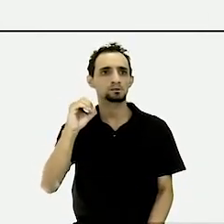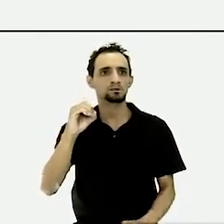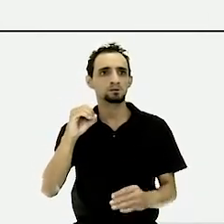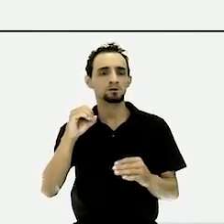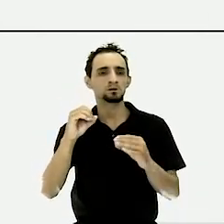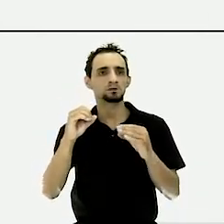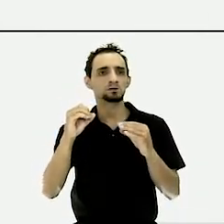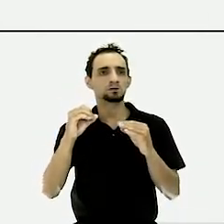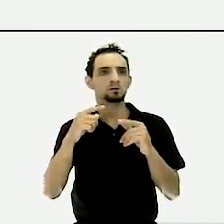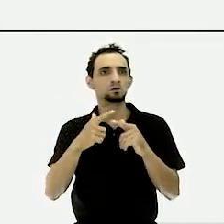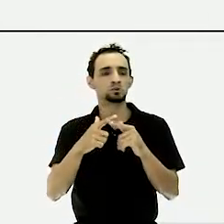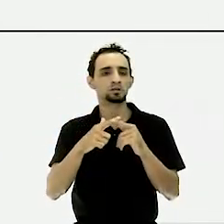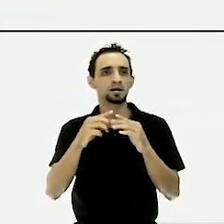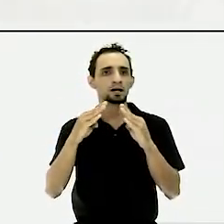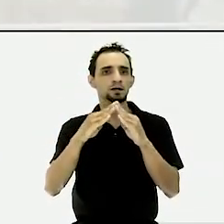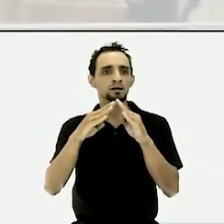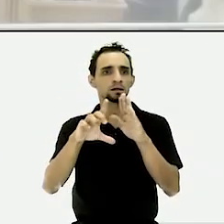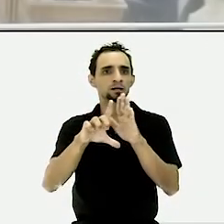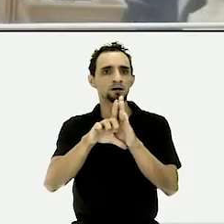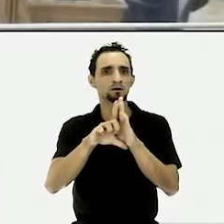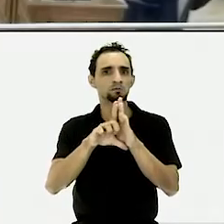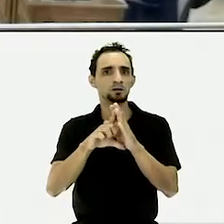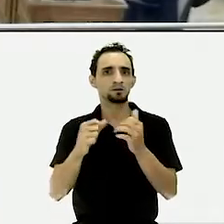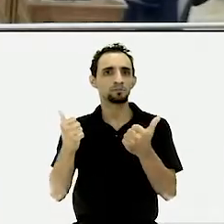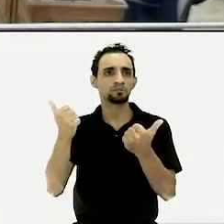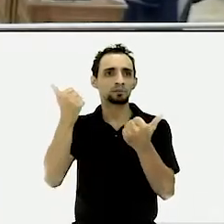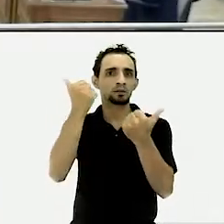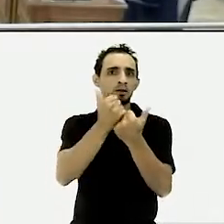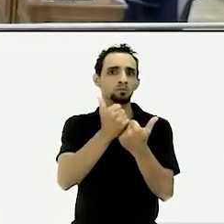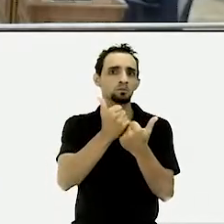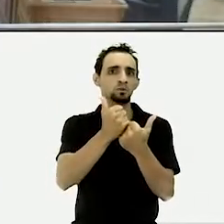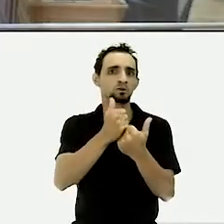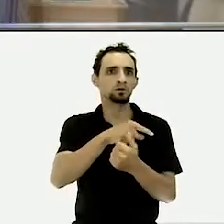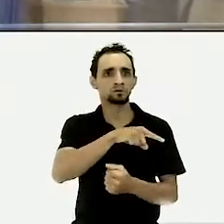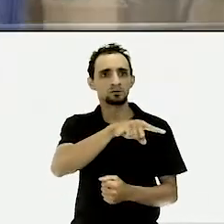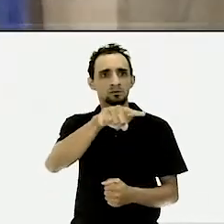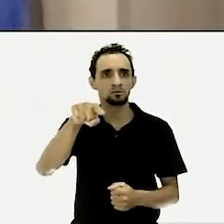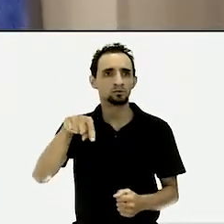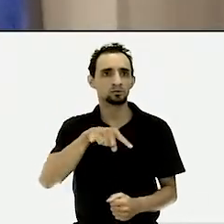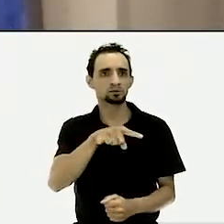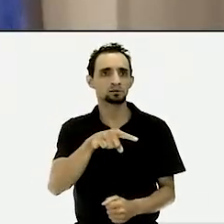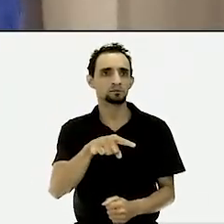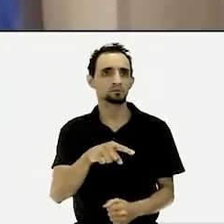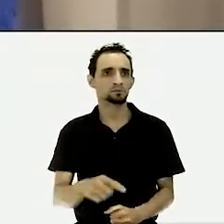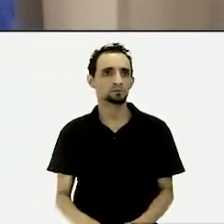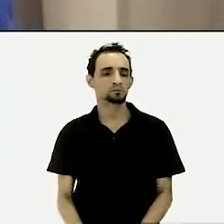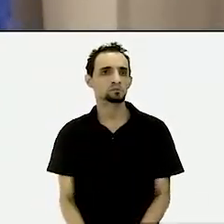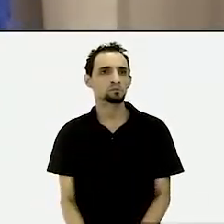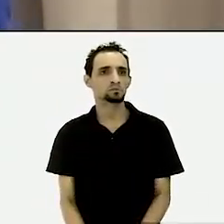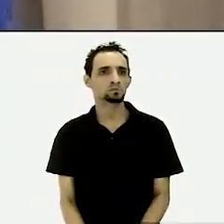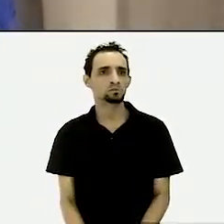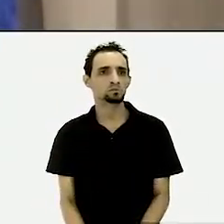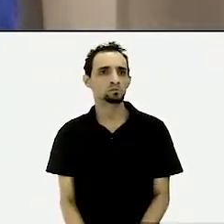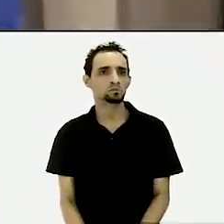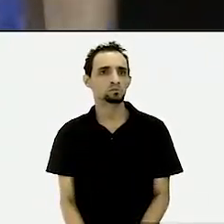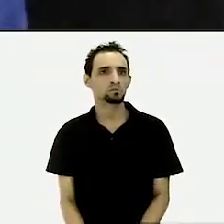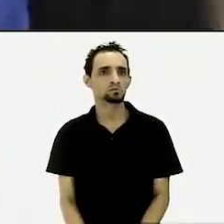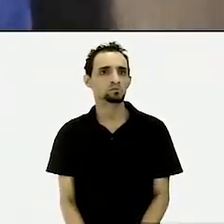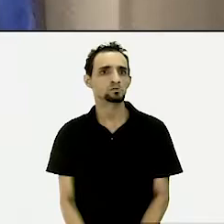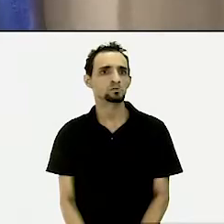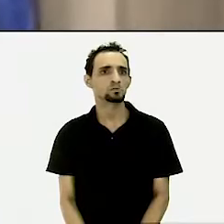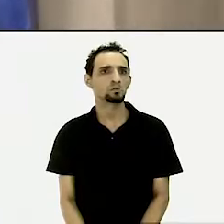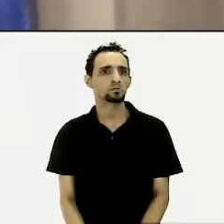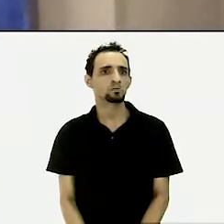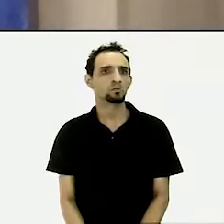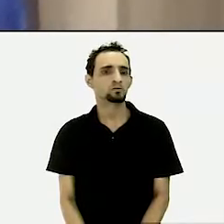Muito obrigado. Muito obrigado, vereador. Eu sei que tem os trâmites legais, tudo, mas eu sou contra. Eu sou meio um cara que sou meio Robin Hood,